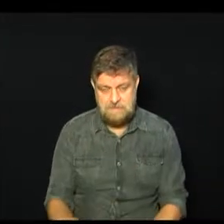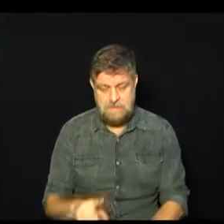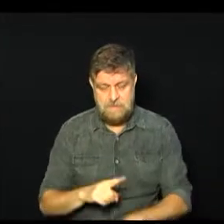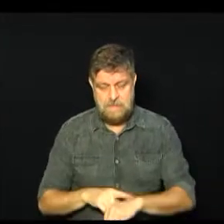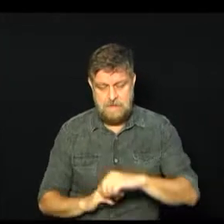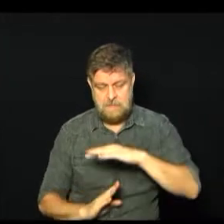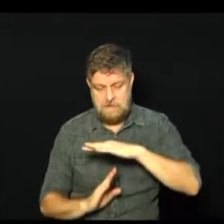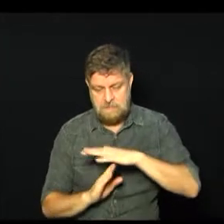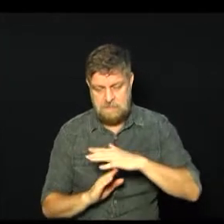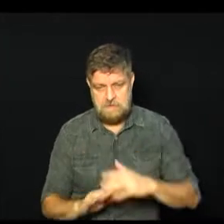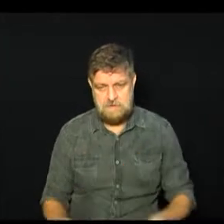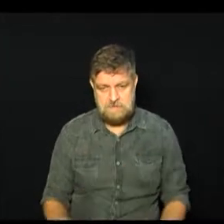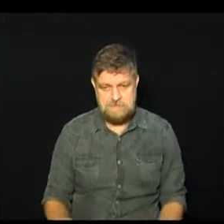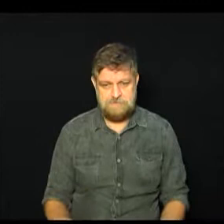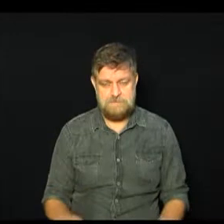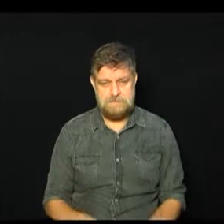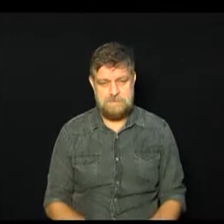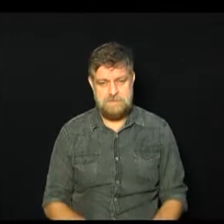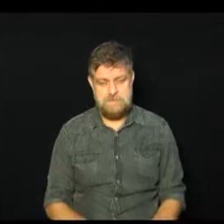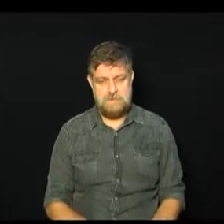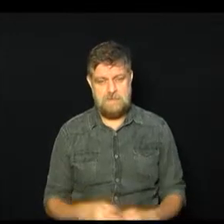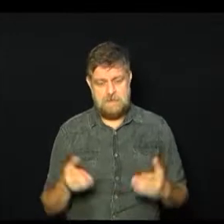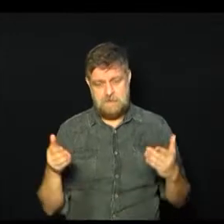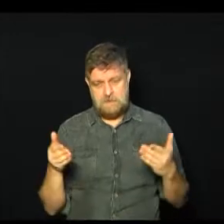Perdão. Hoje,